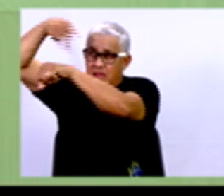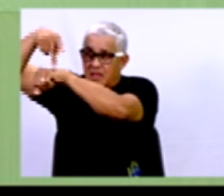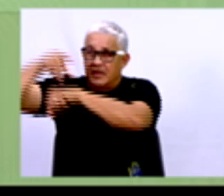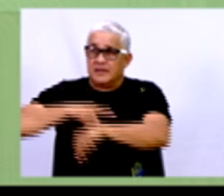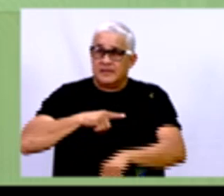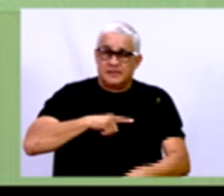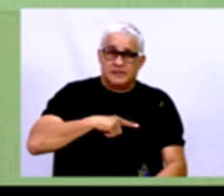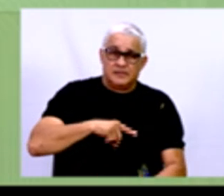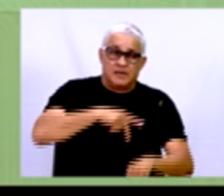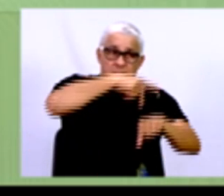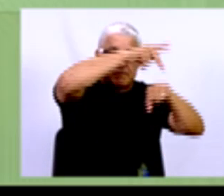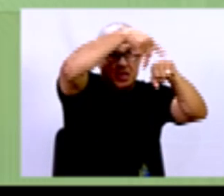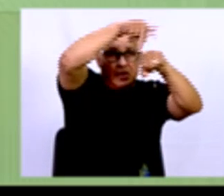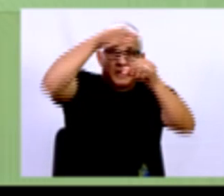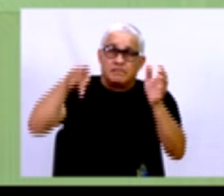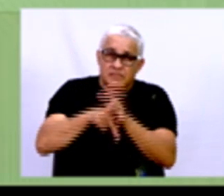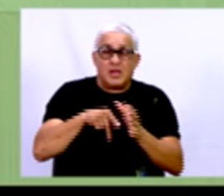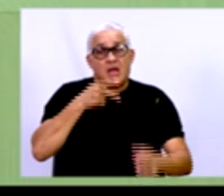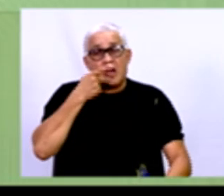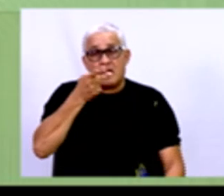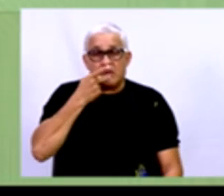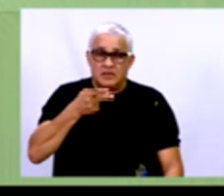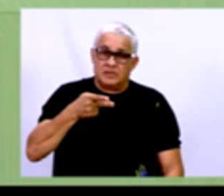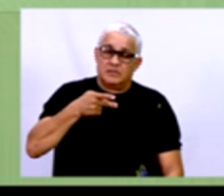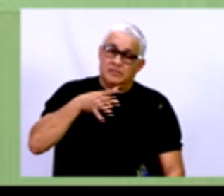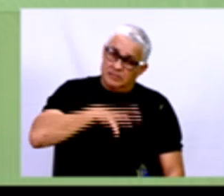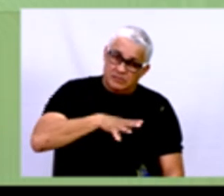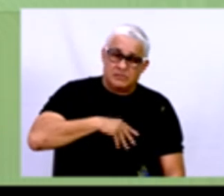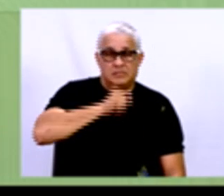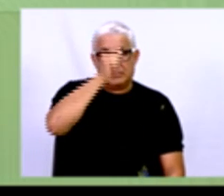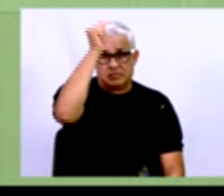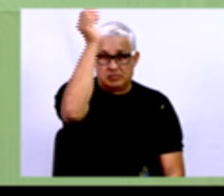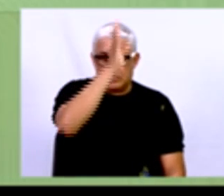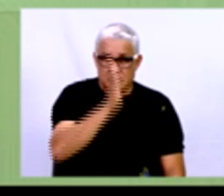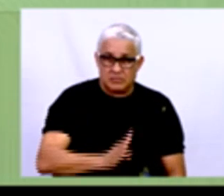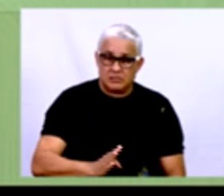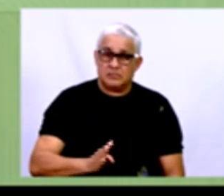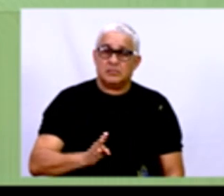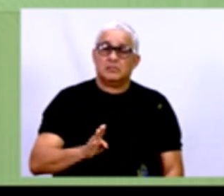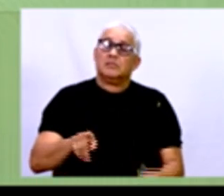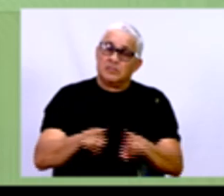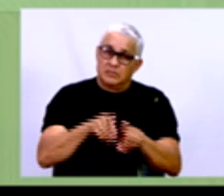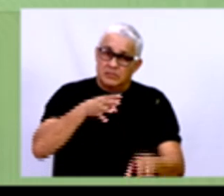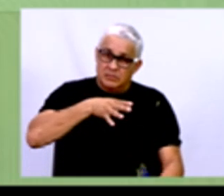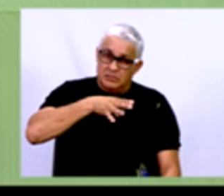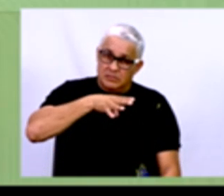nós temos os países que falam língua portuguesa, ó, o Brasil, o Portugal,